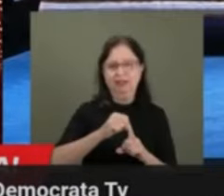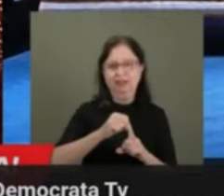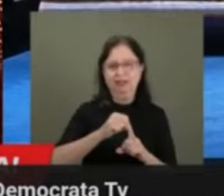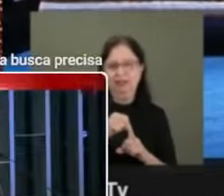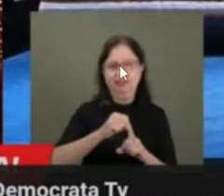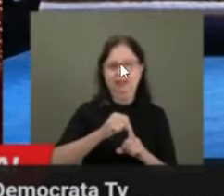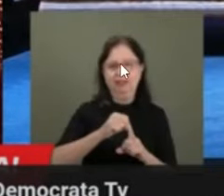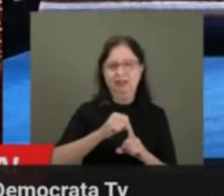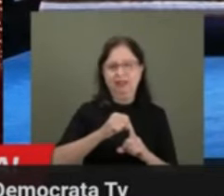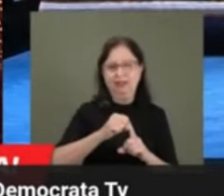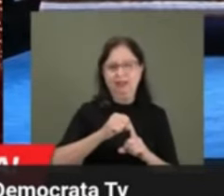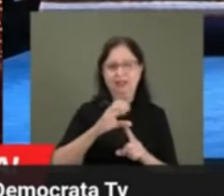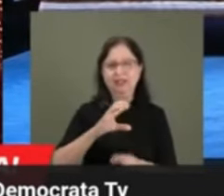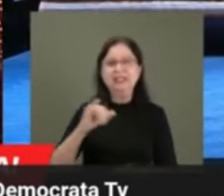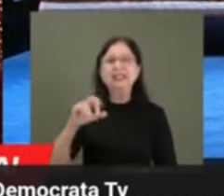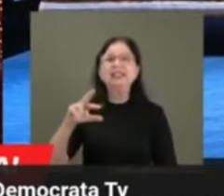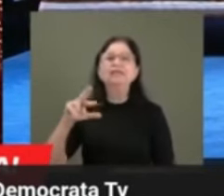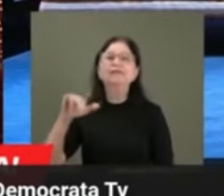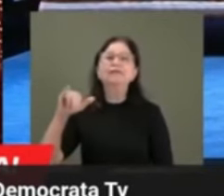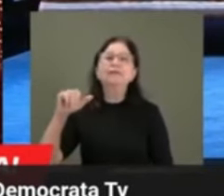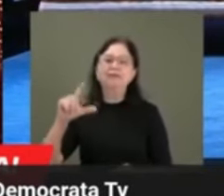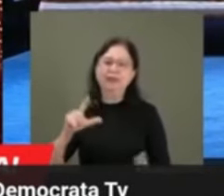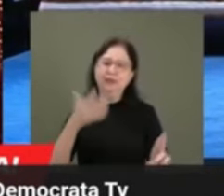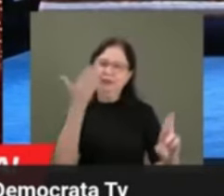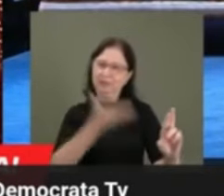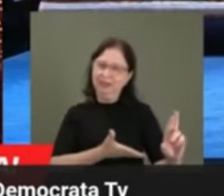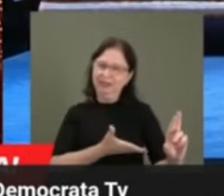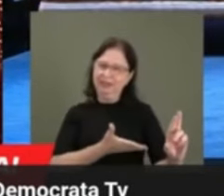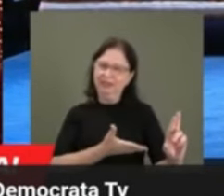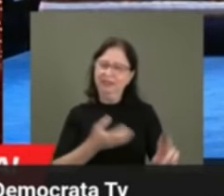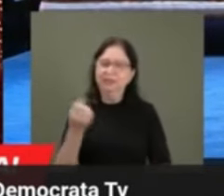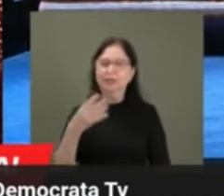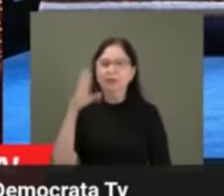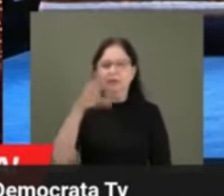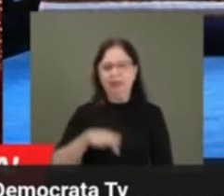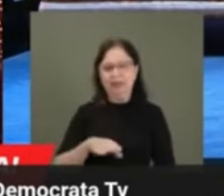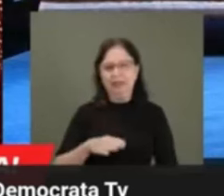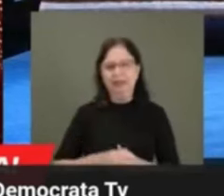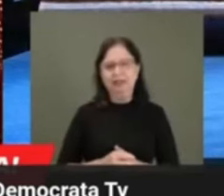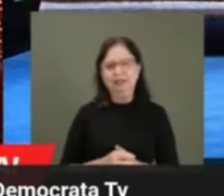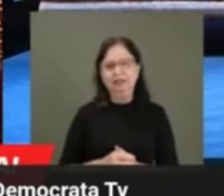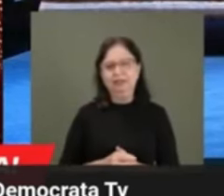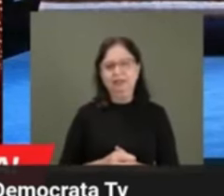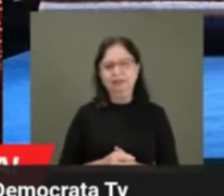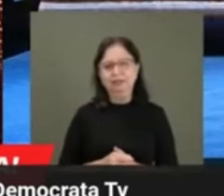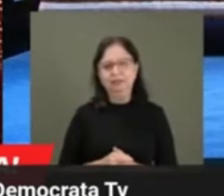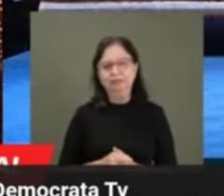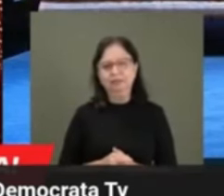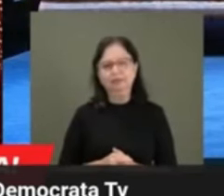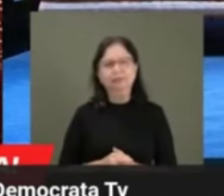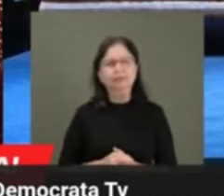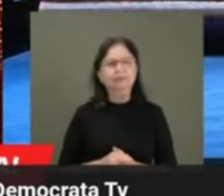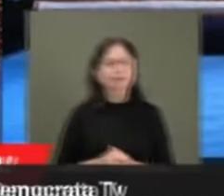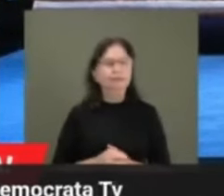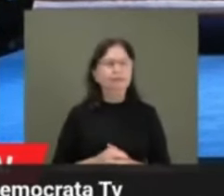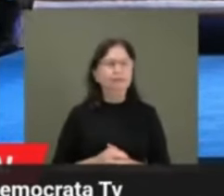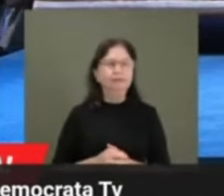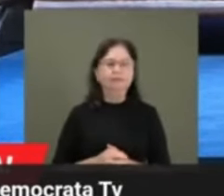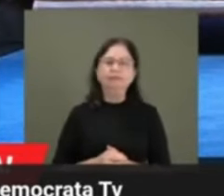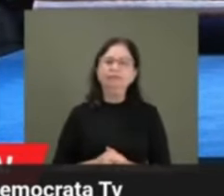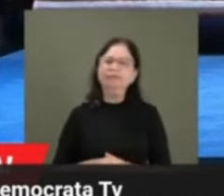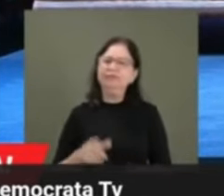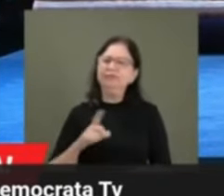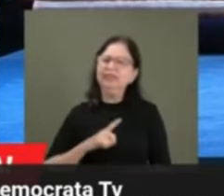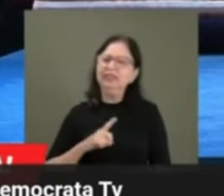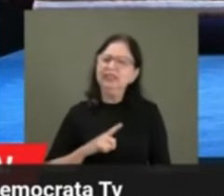junto gente bom dia muito boa tarde boa noite a quem possa nos ouvir nessa gravação posterior num tema que é de extrema relevância